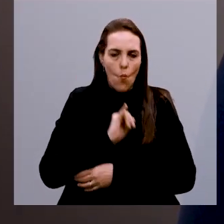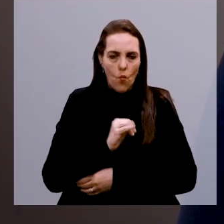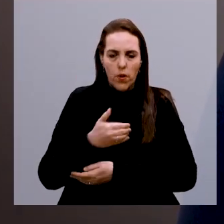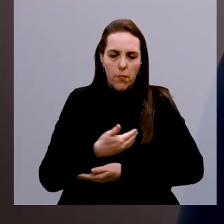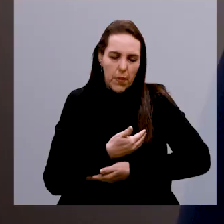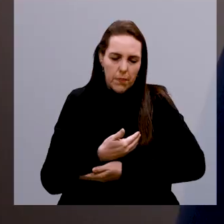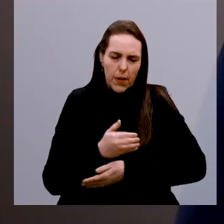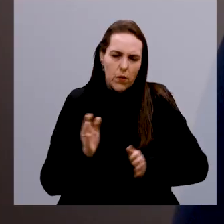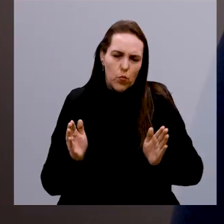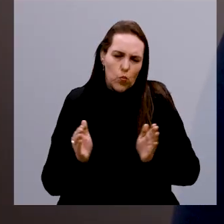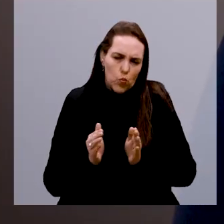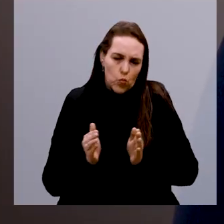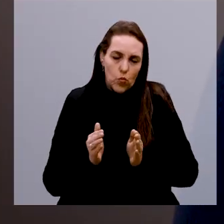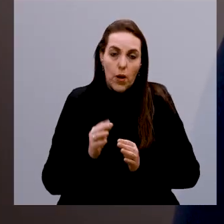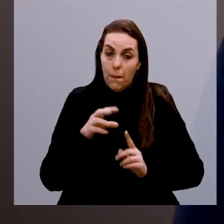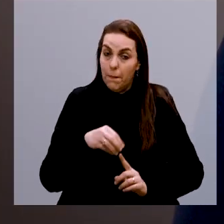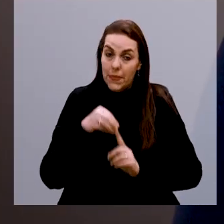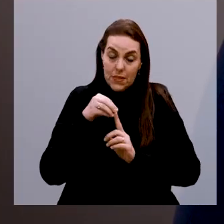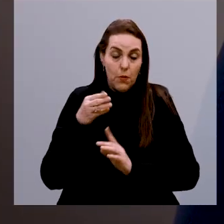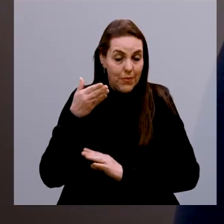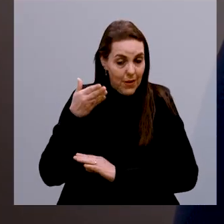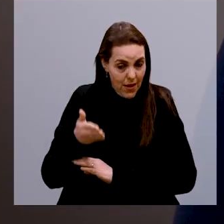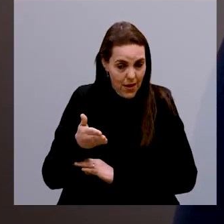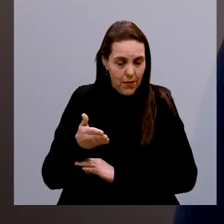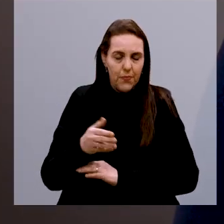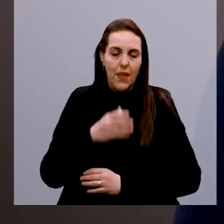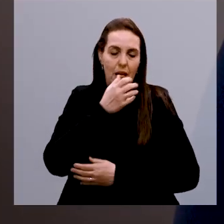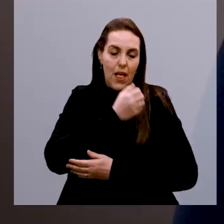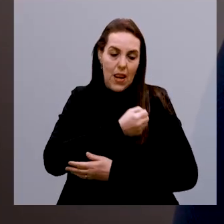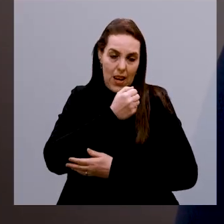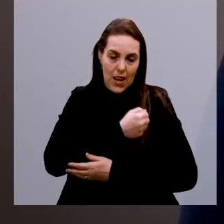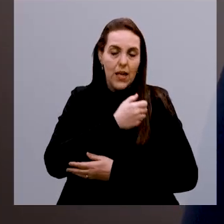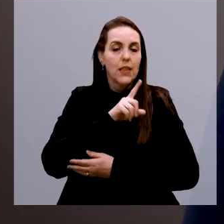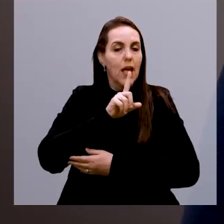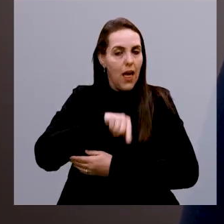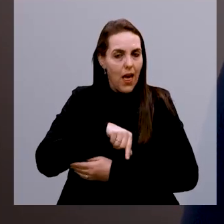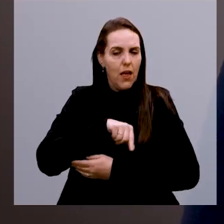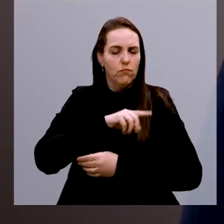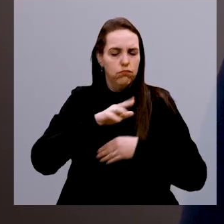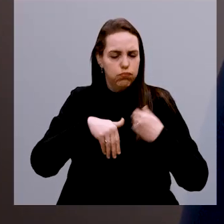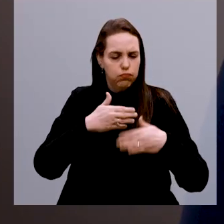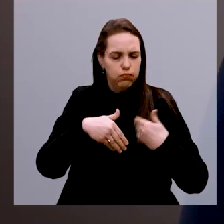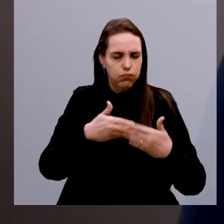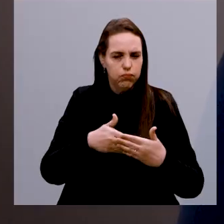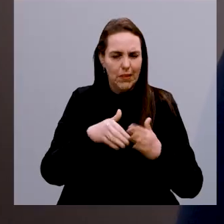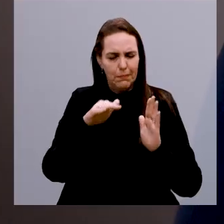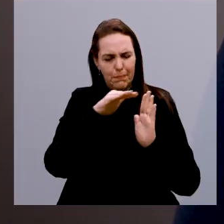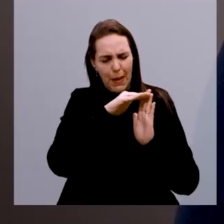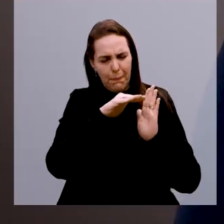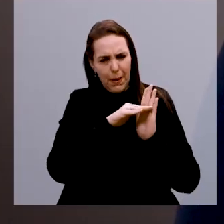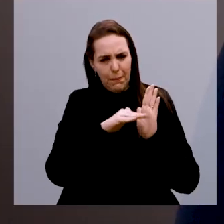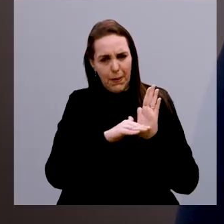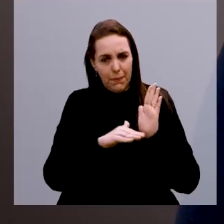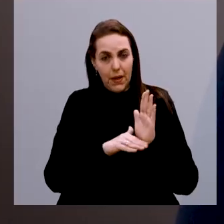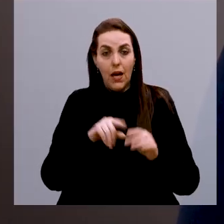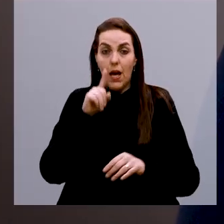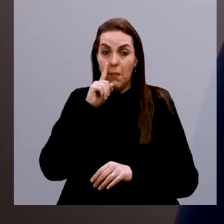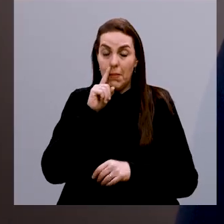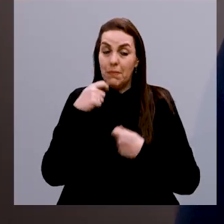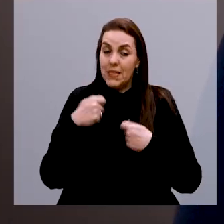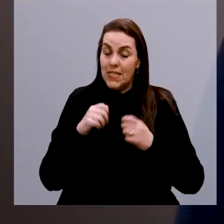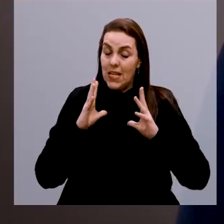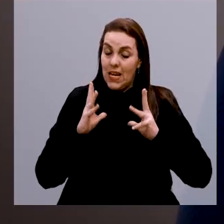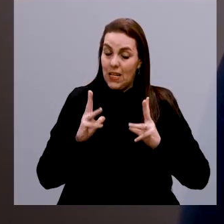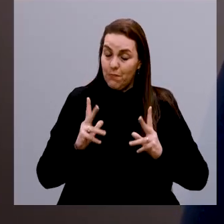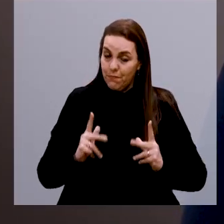essas crianças. Mas, sim, o leite materno, ele passa por um processo muito rigoroso internamente, que nem eu falei. A mãe precisa